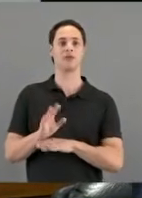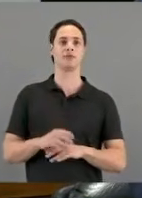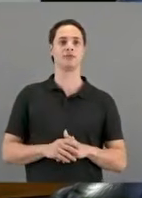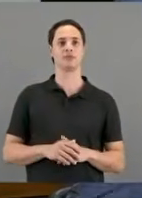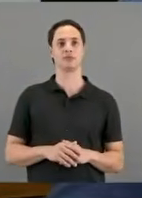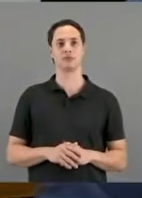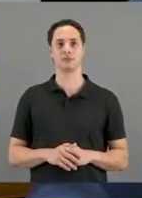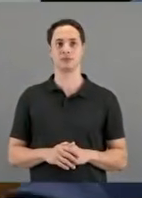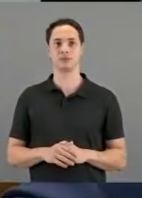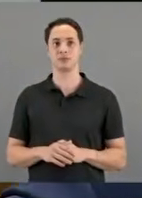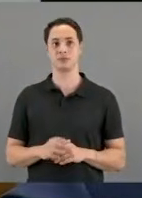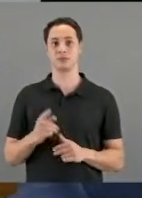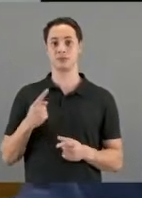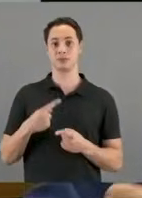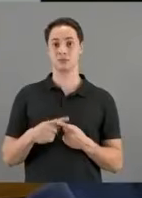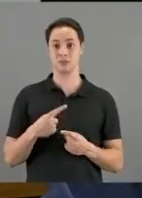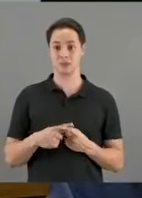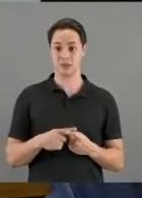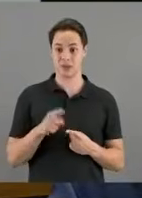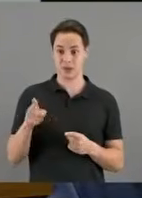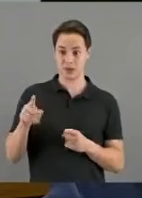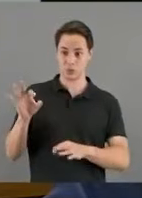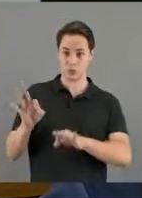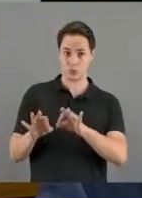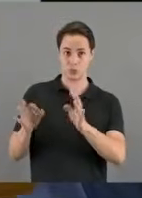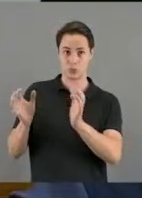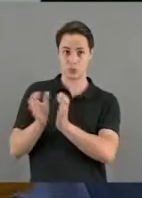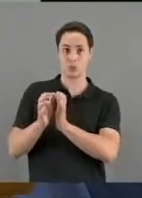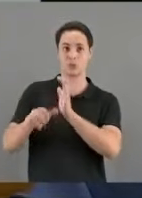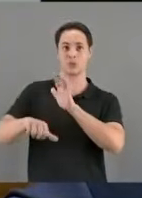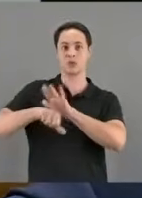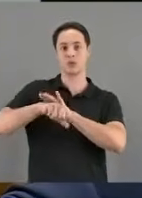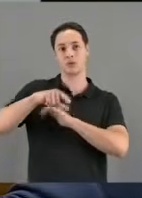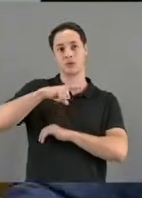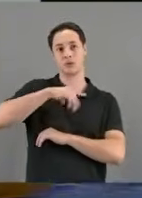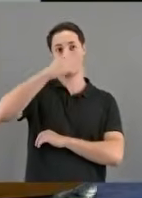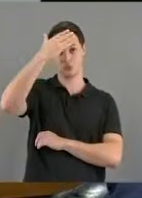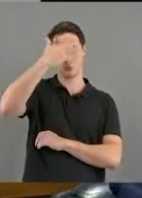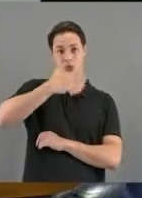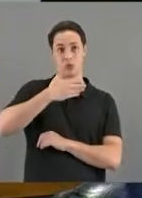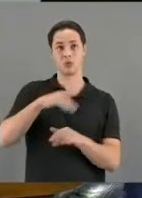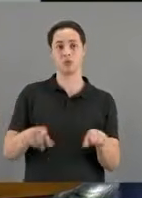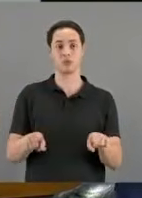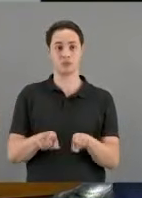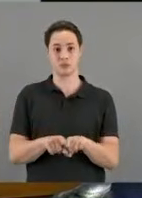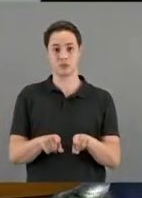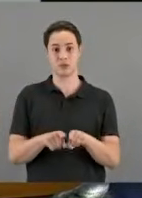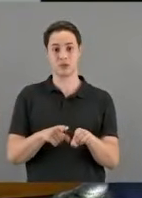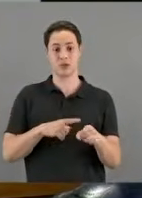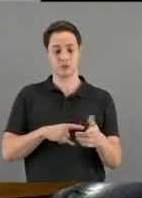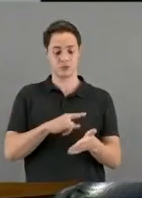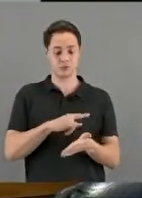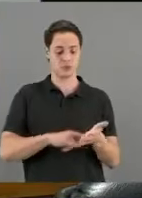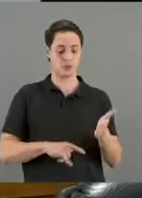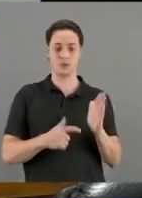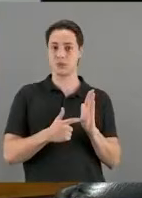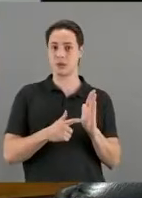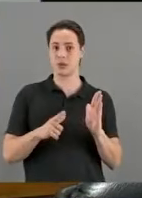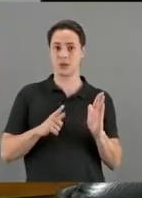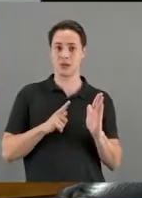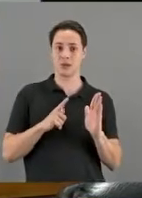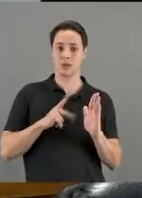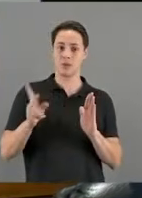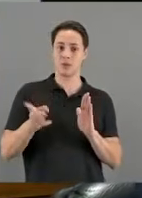Porque esse esquema criminoso, senhor presidente, e as provas estão aqui, os documentos estão aqui, as portarias que